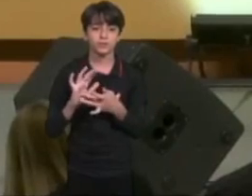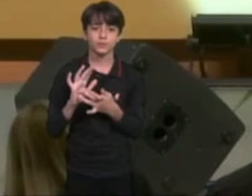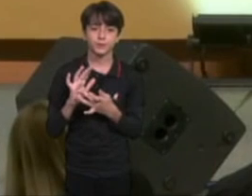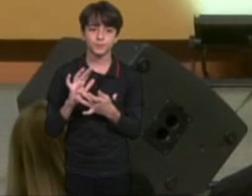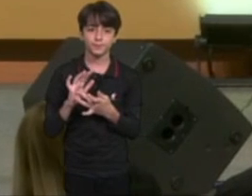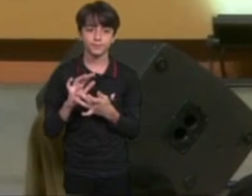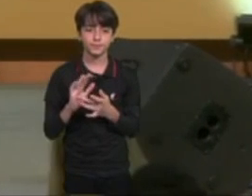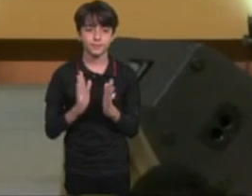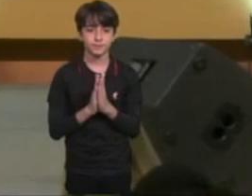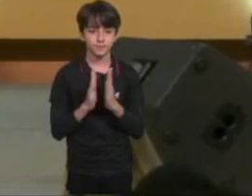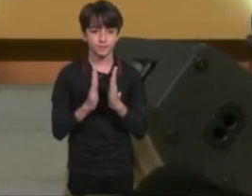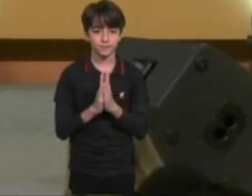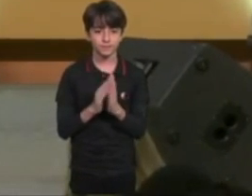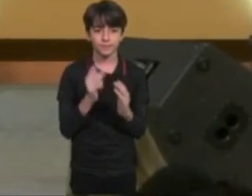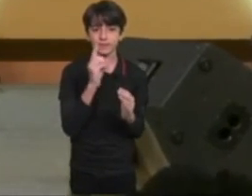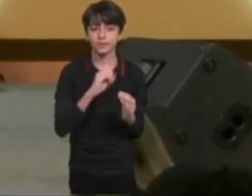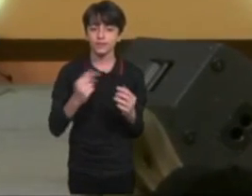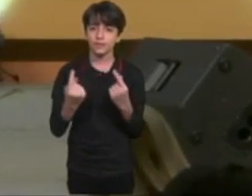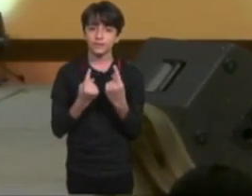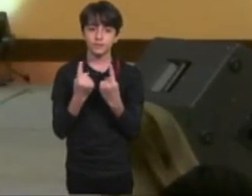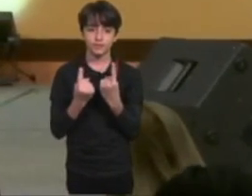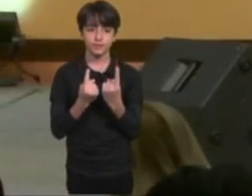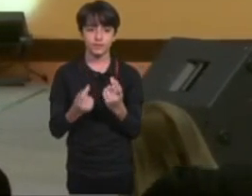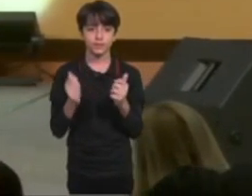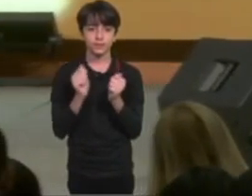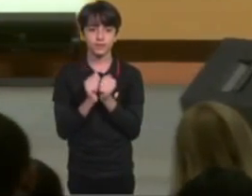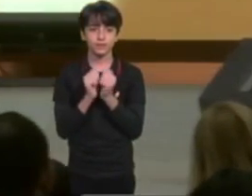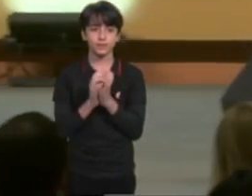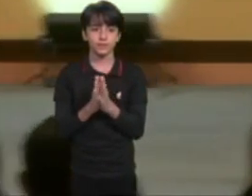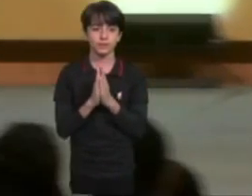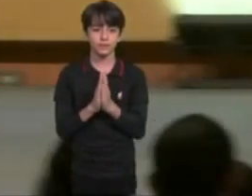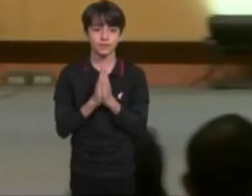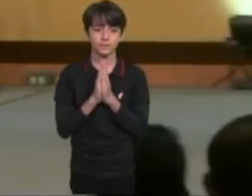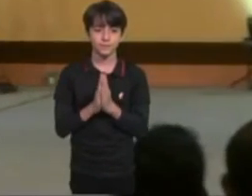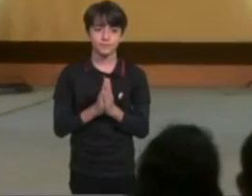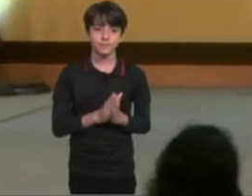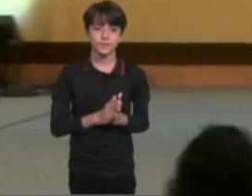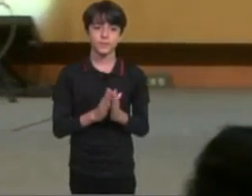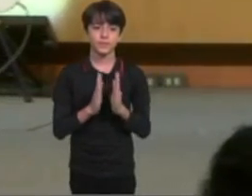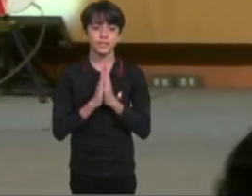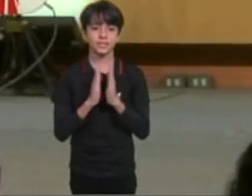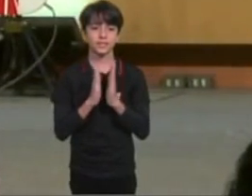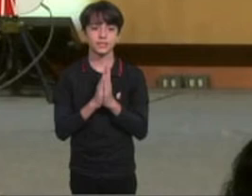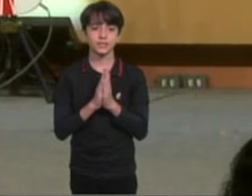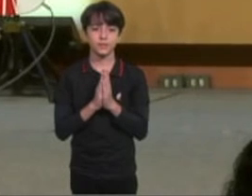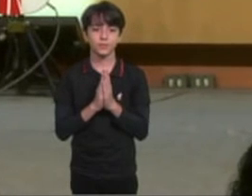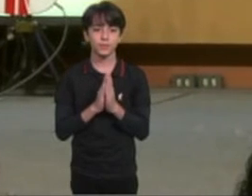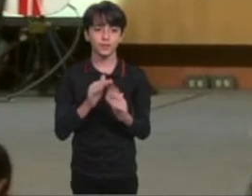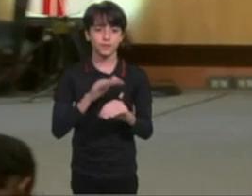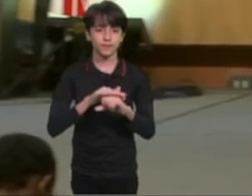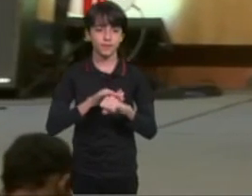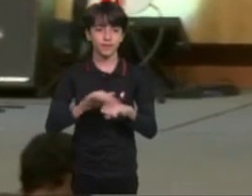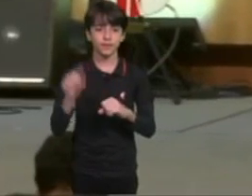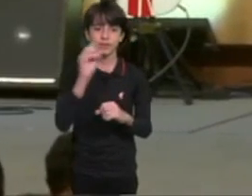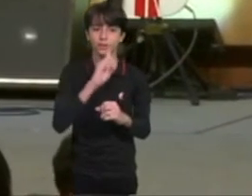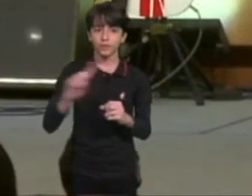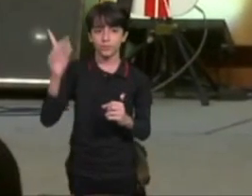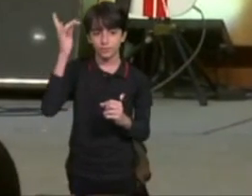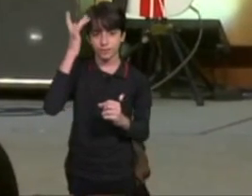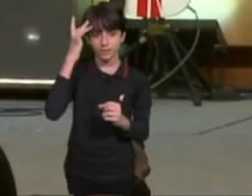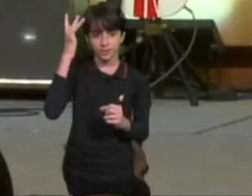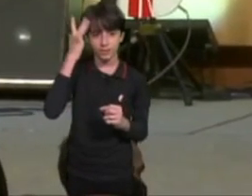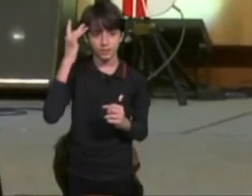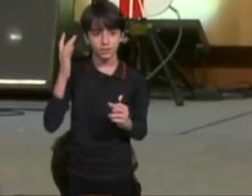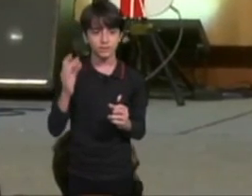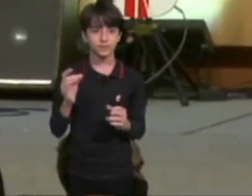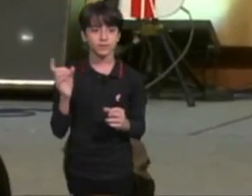você que tá aqui na frente você pode orar a oração vai falar com Deus através da sua mente que Deus